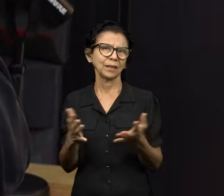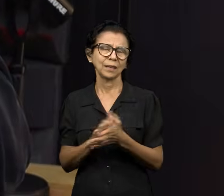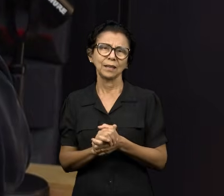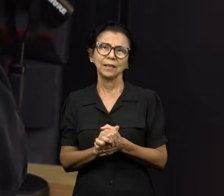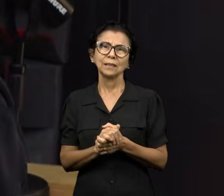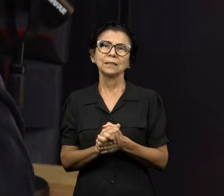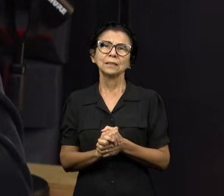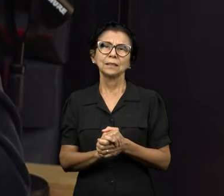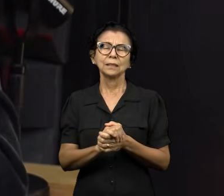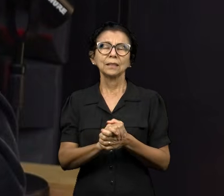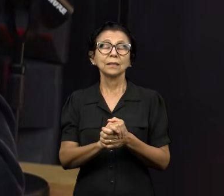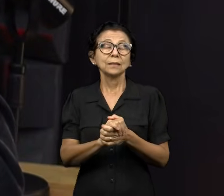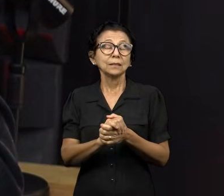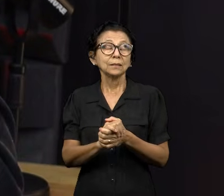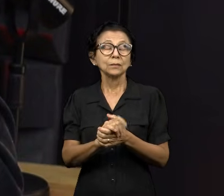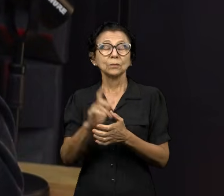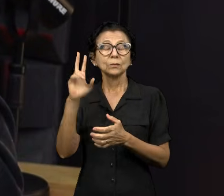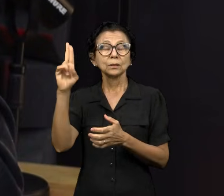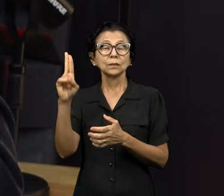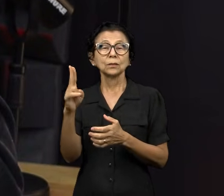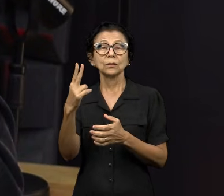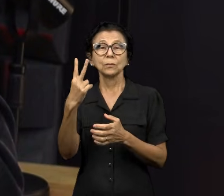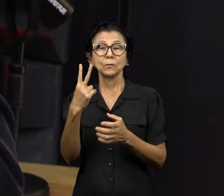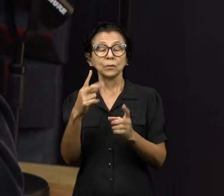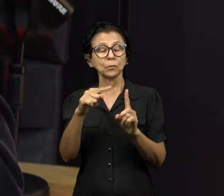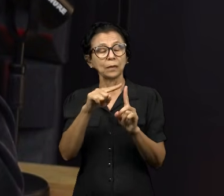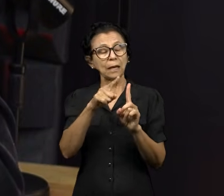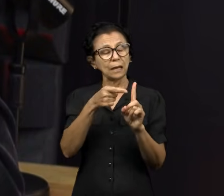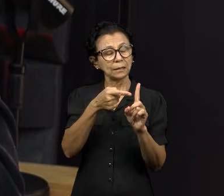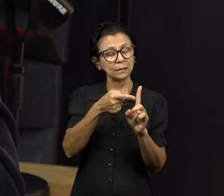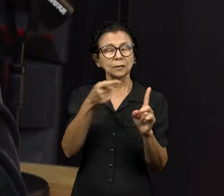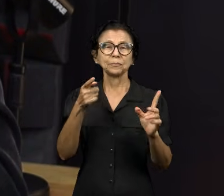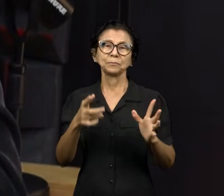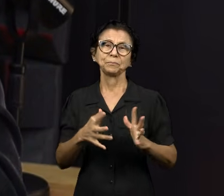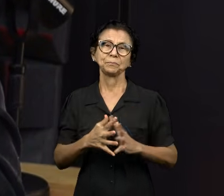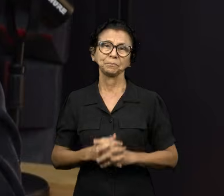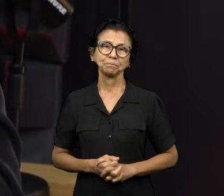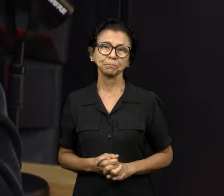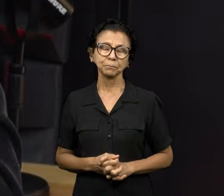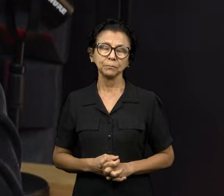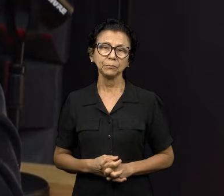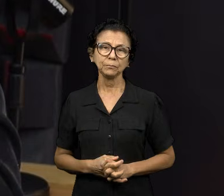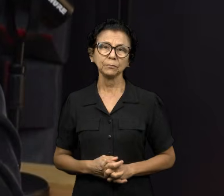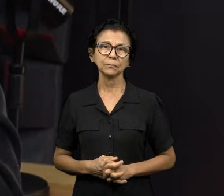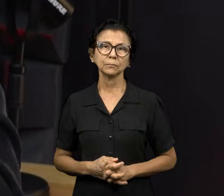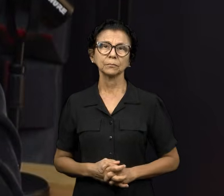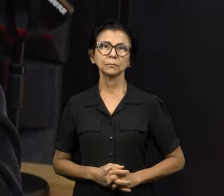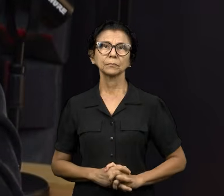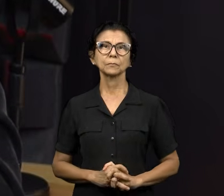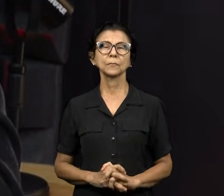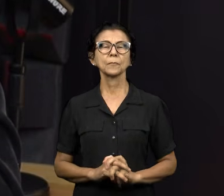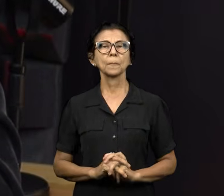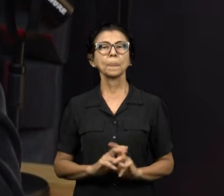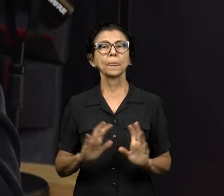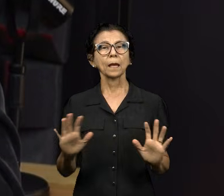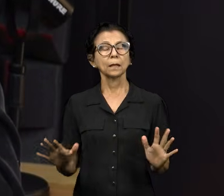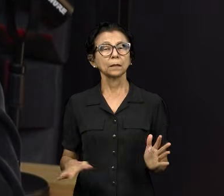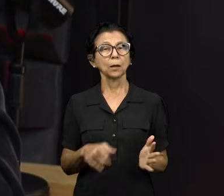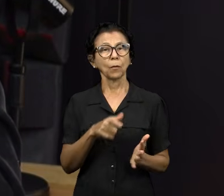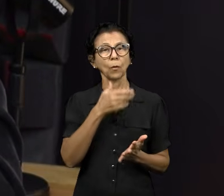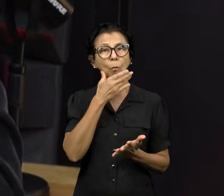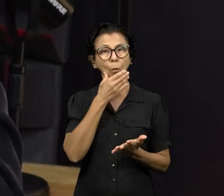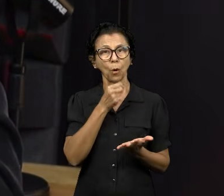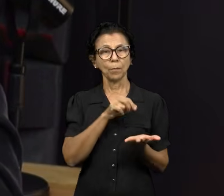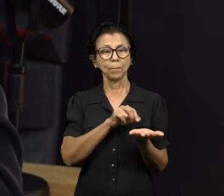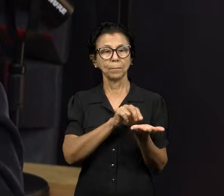Senhor me viu ali. Então, essa é a escolha. Mas o paralítico estava dando continuidade, porque salvação é ato e